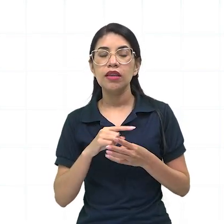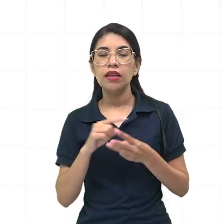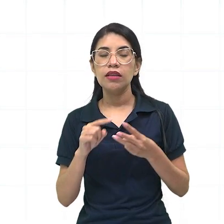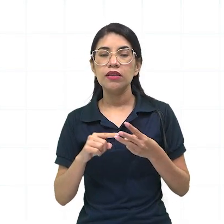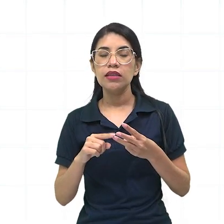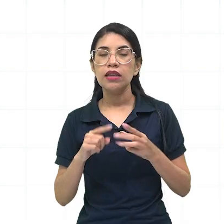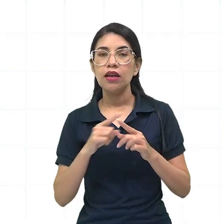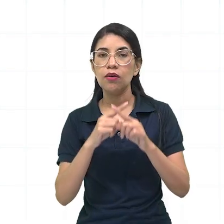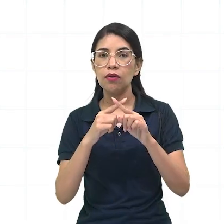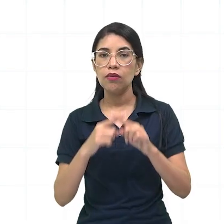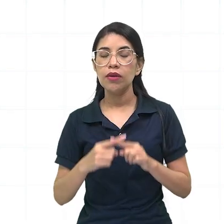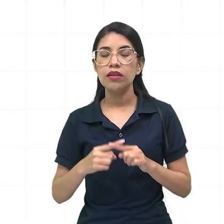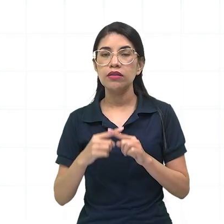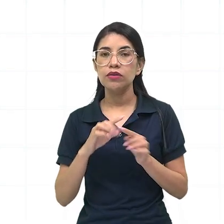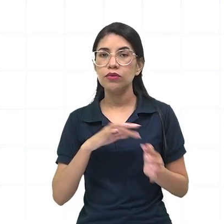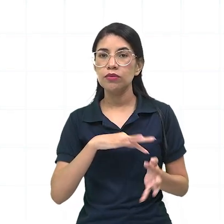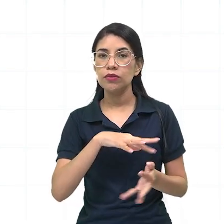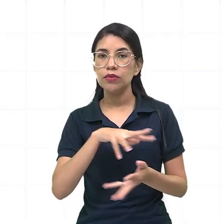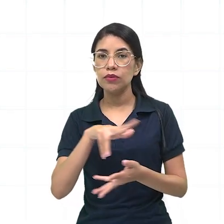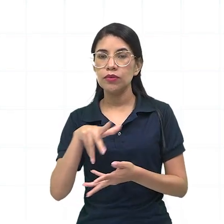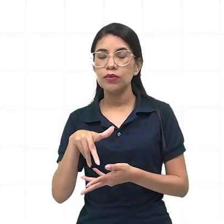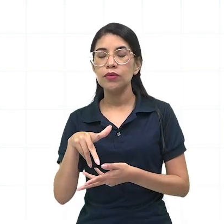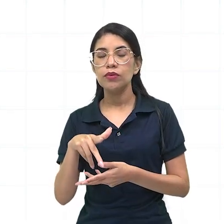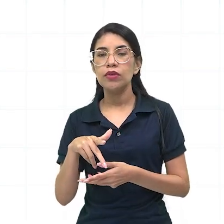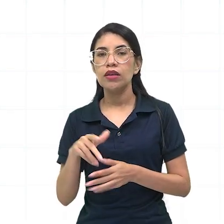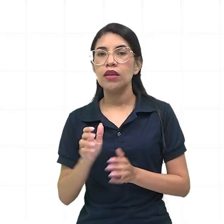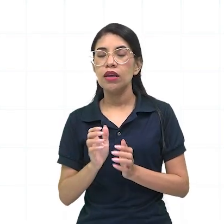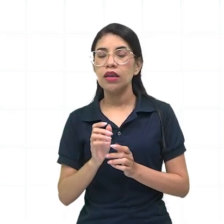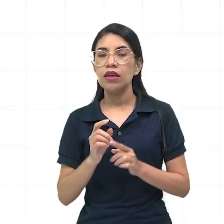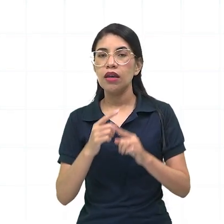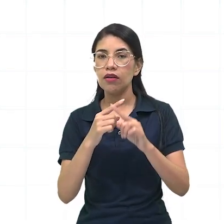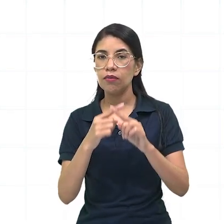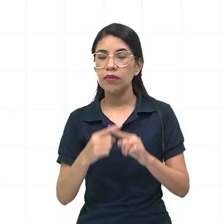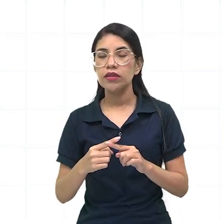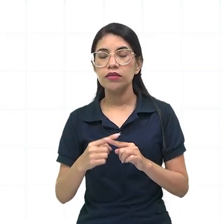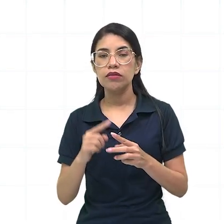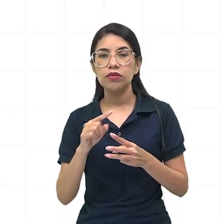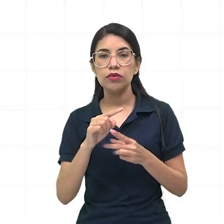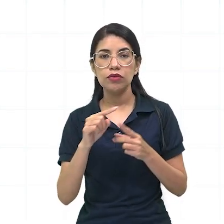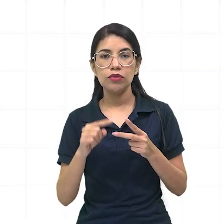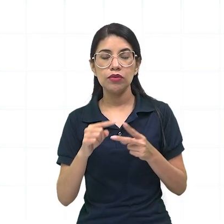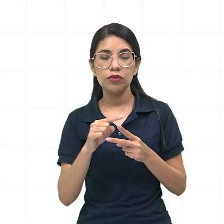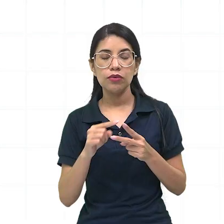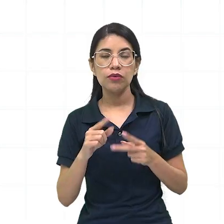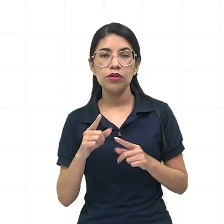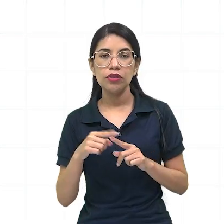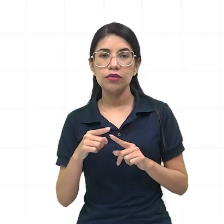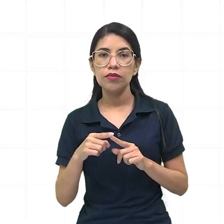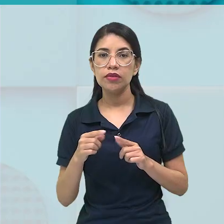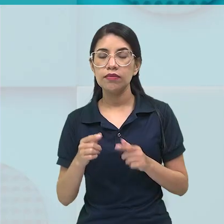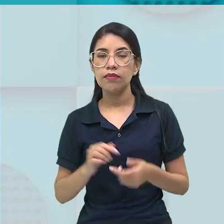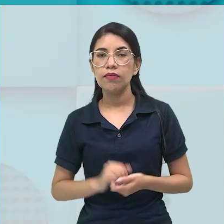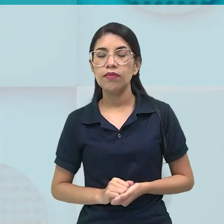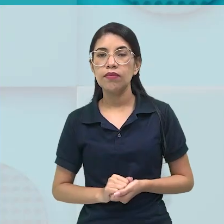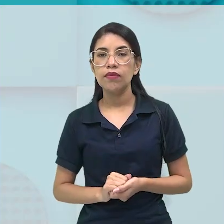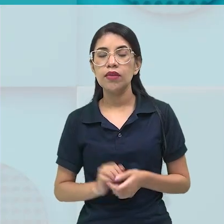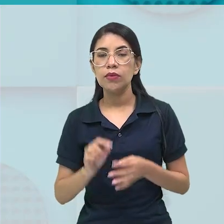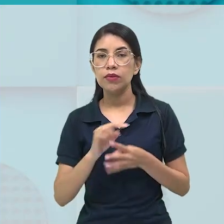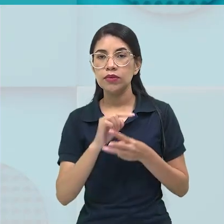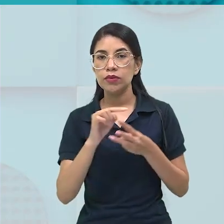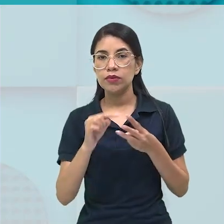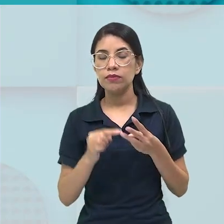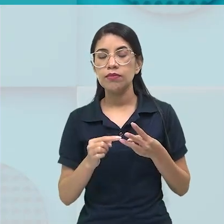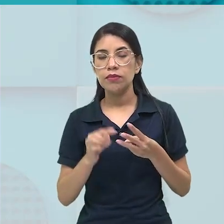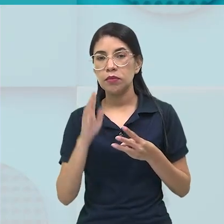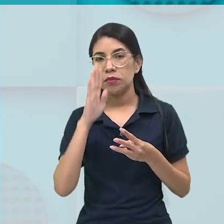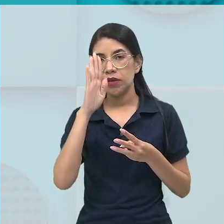competições internacionais e torneios importantes que esses dois tipos de ligas aí promovem, tá bom? Então, esses são os